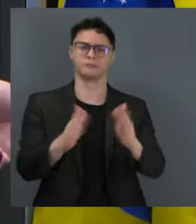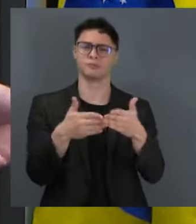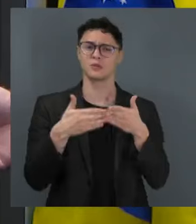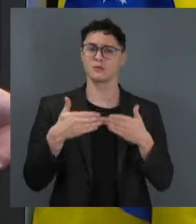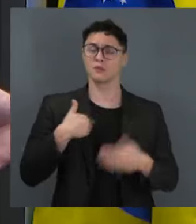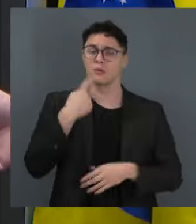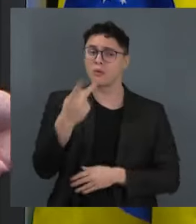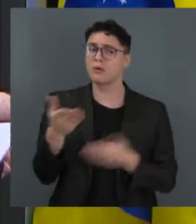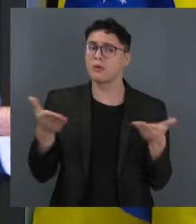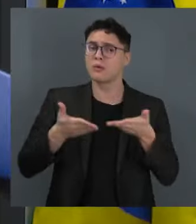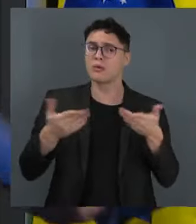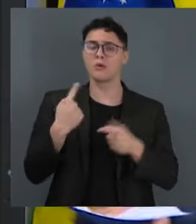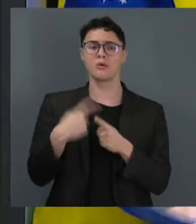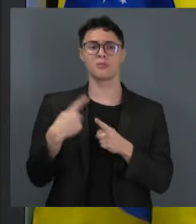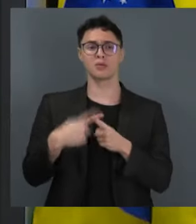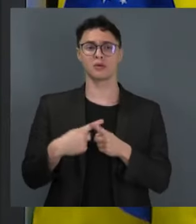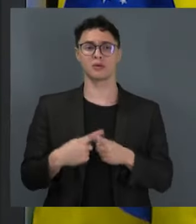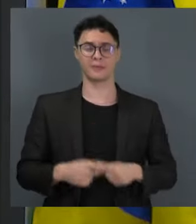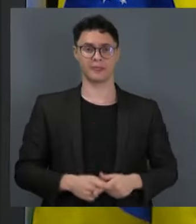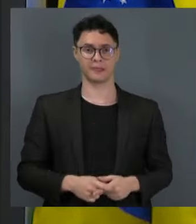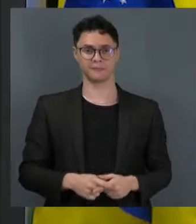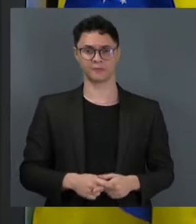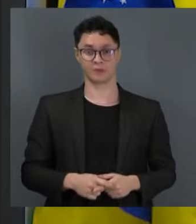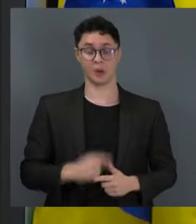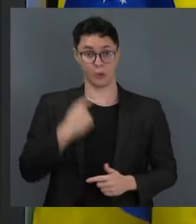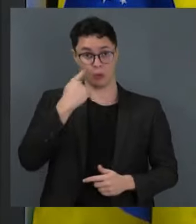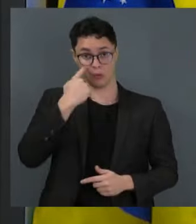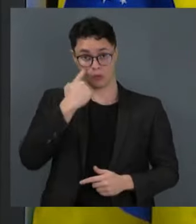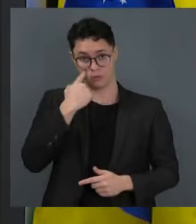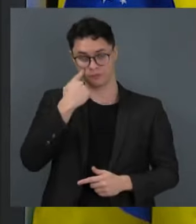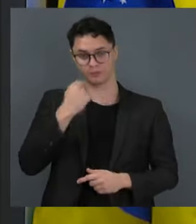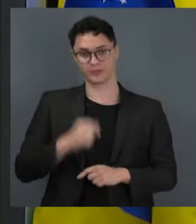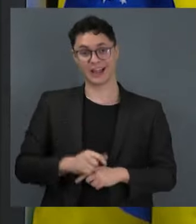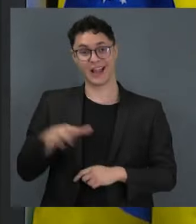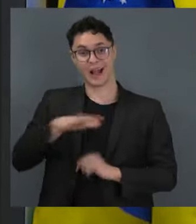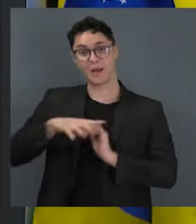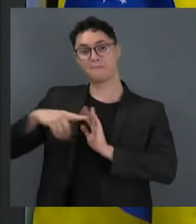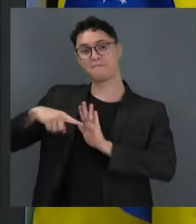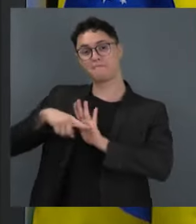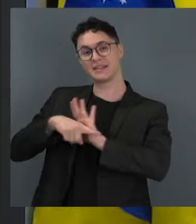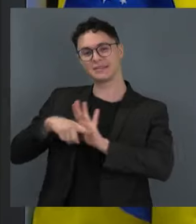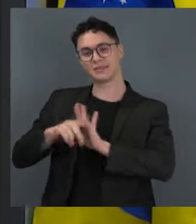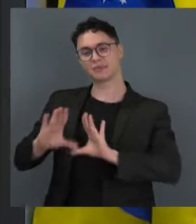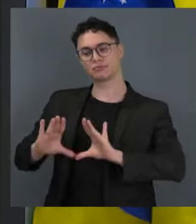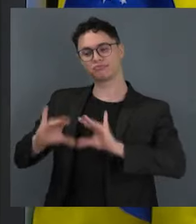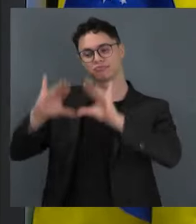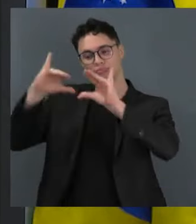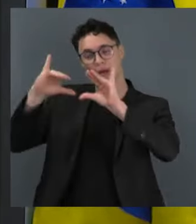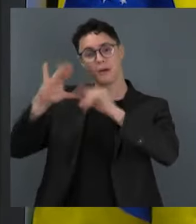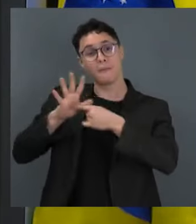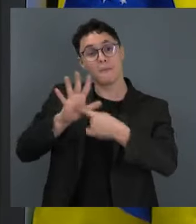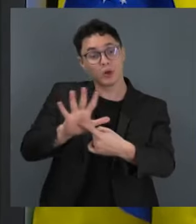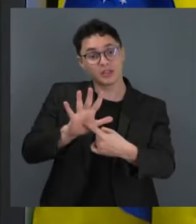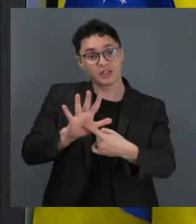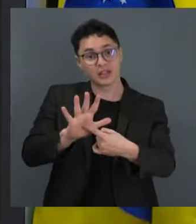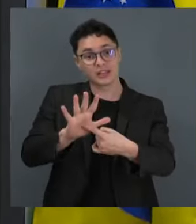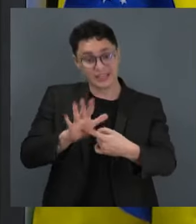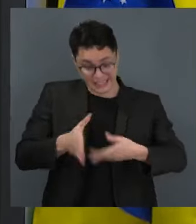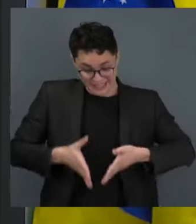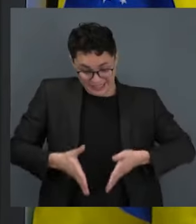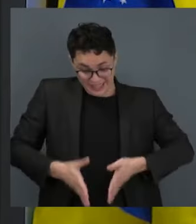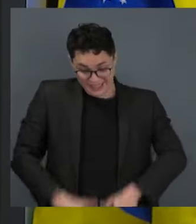isso porque os avanços da ciência com os avanços dela é possível um parto prematuro com menos